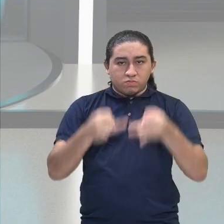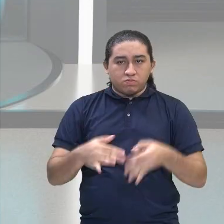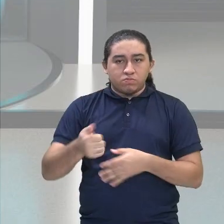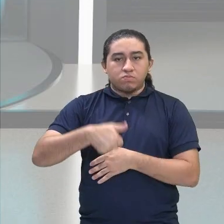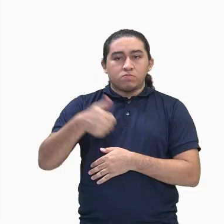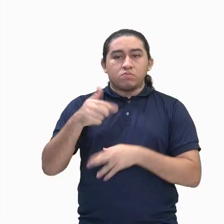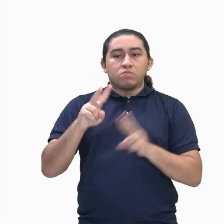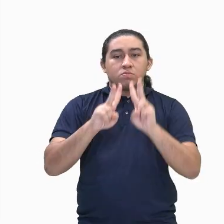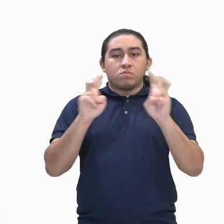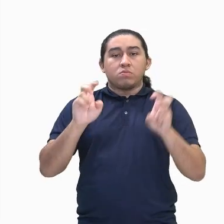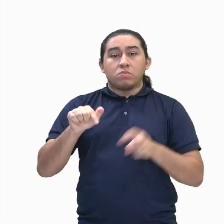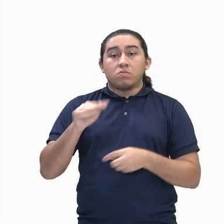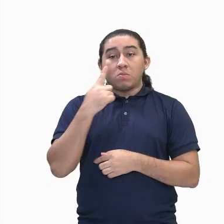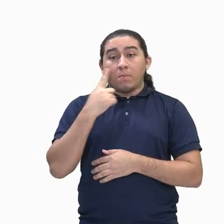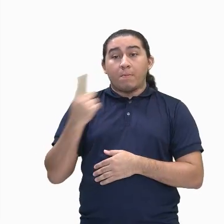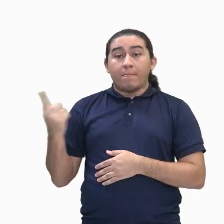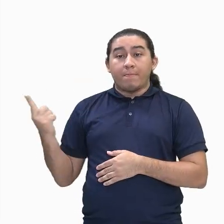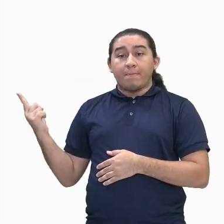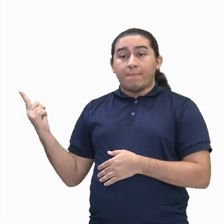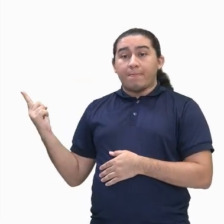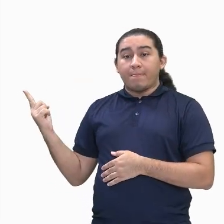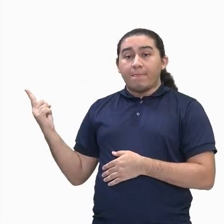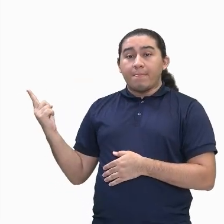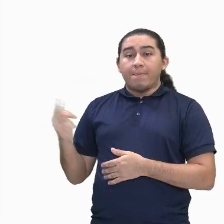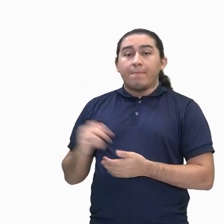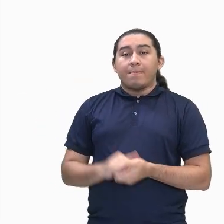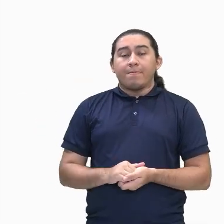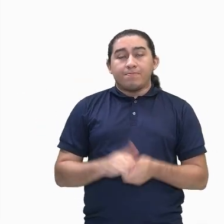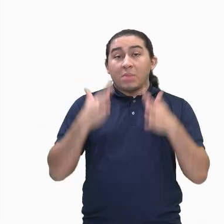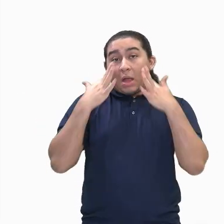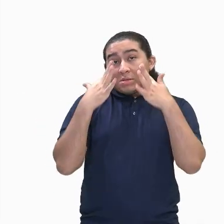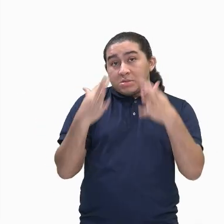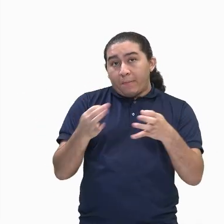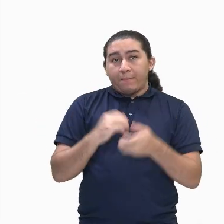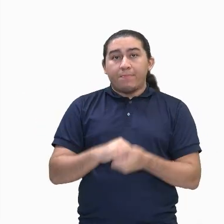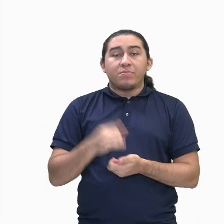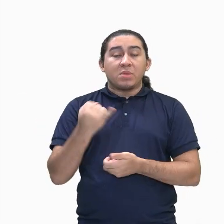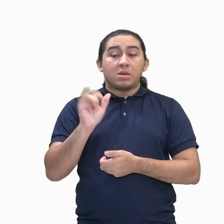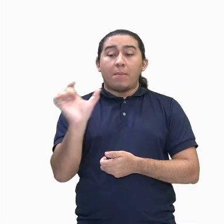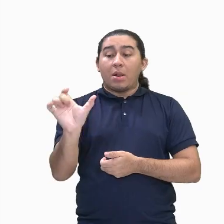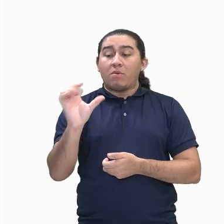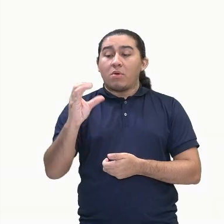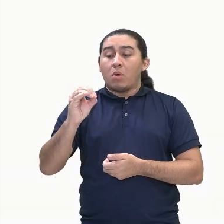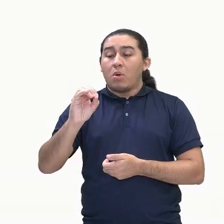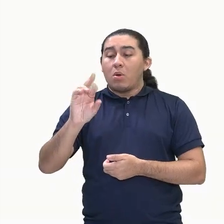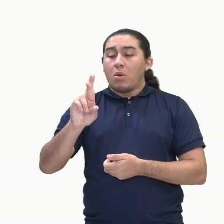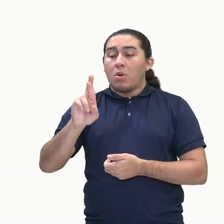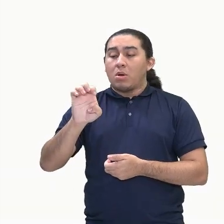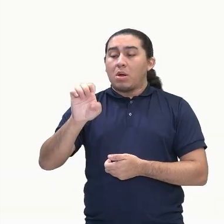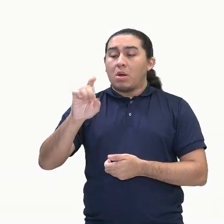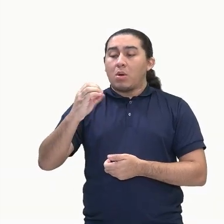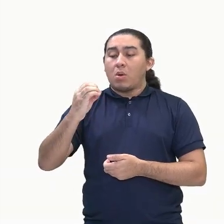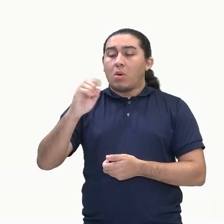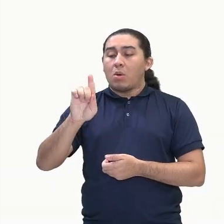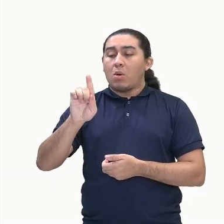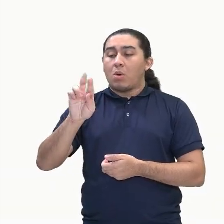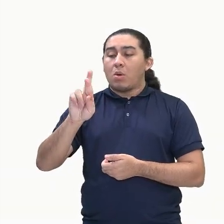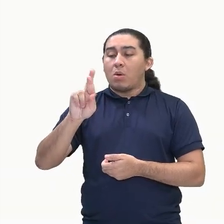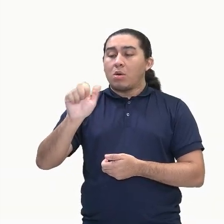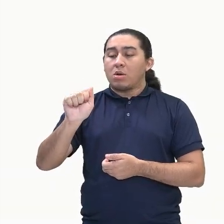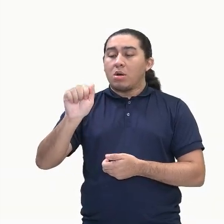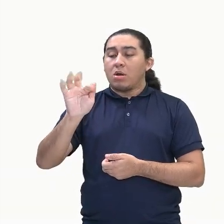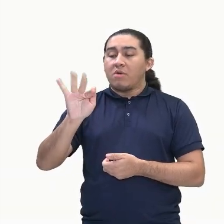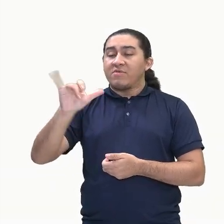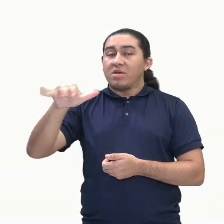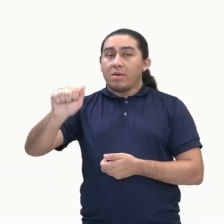a coreografia. Observa que quando falamos de coreografia, vamos enxergar essa